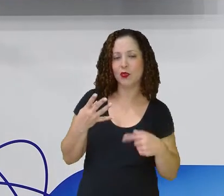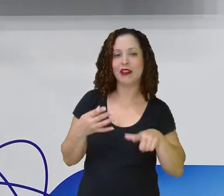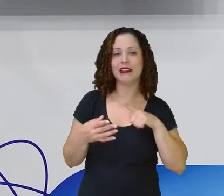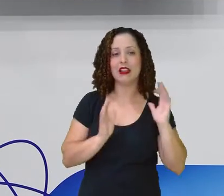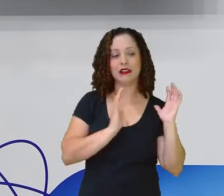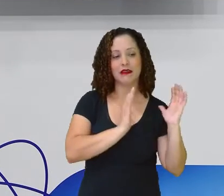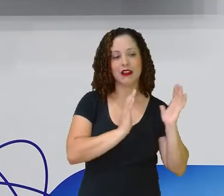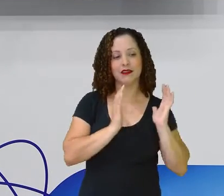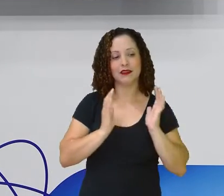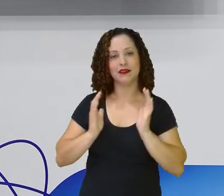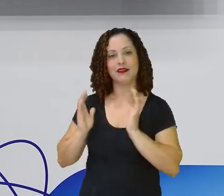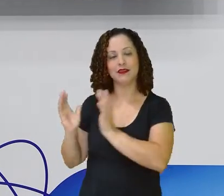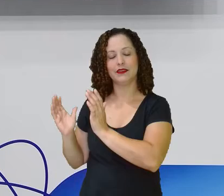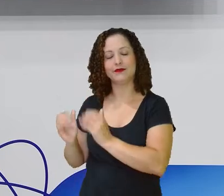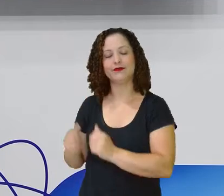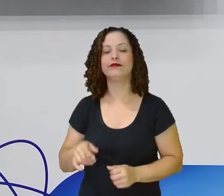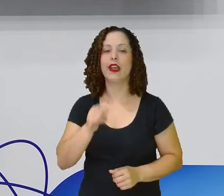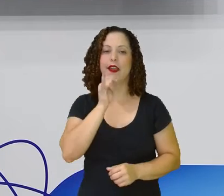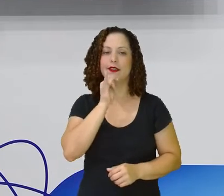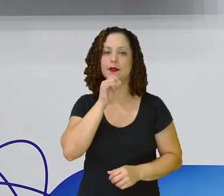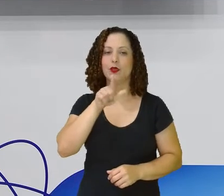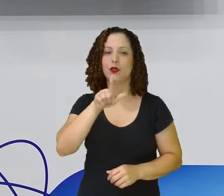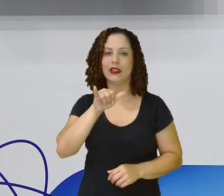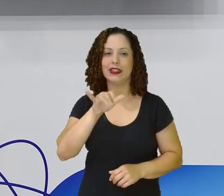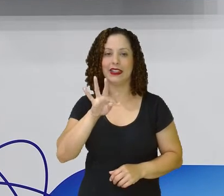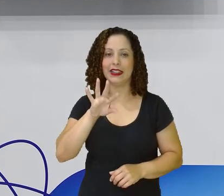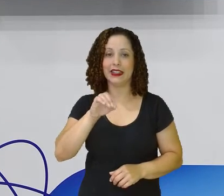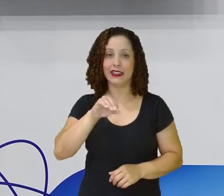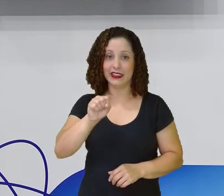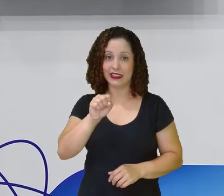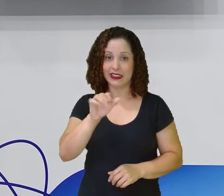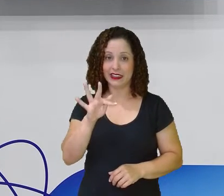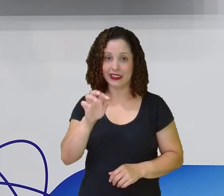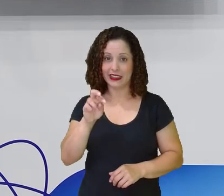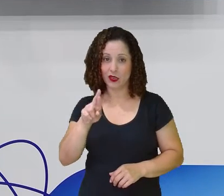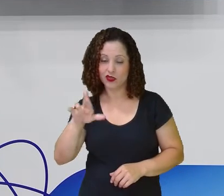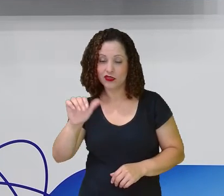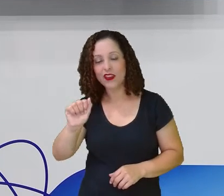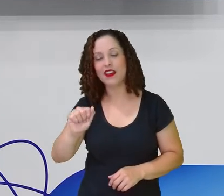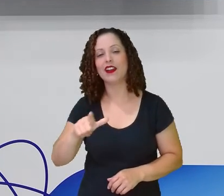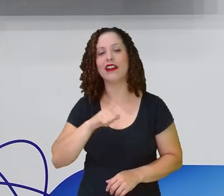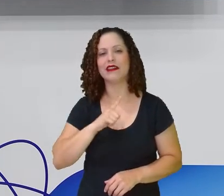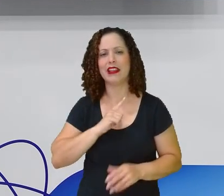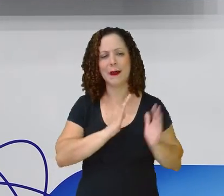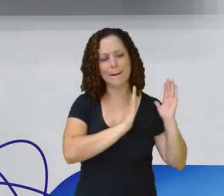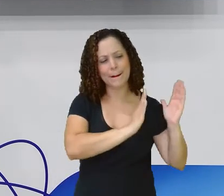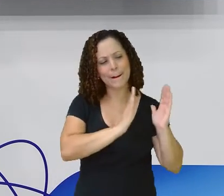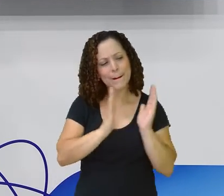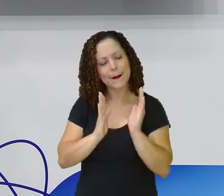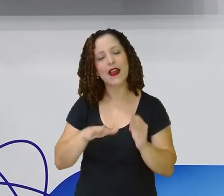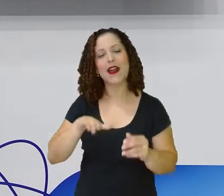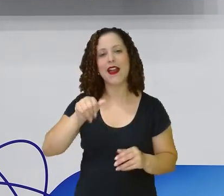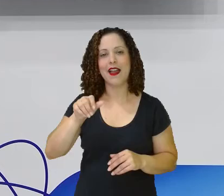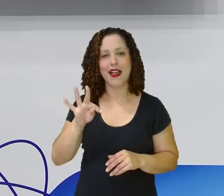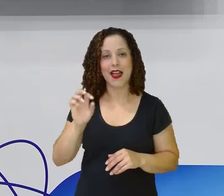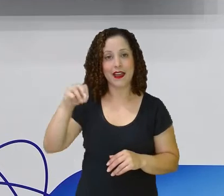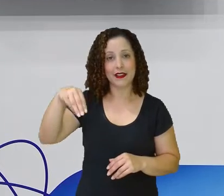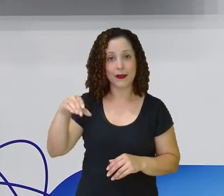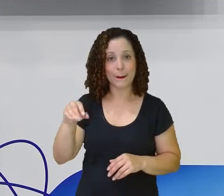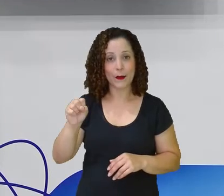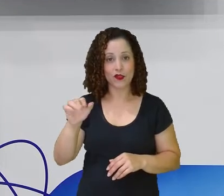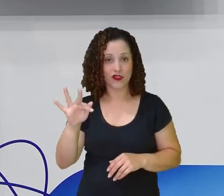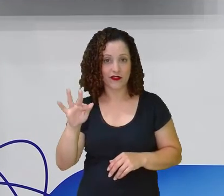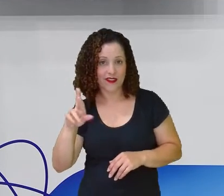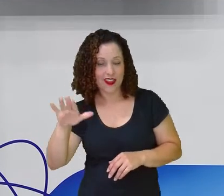divisões. Se eu falo na litosfera, eu tenho diversas divisões. Se eu falo da atmosfera, eu também tenho as